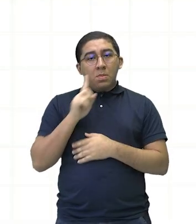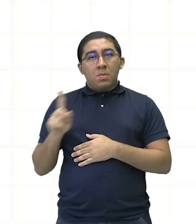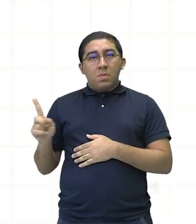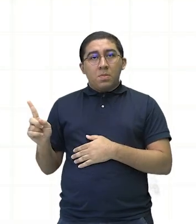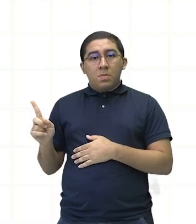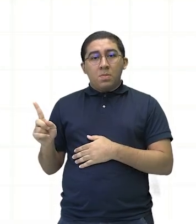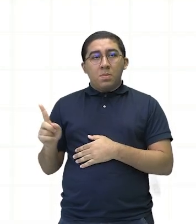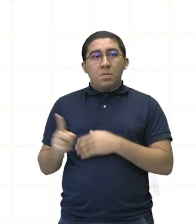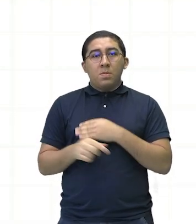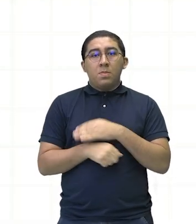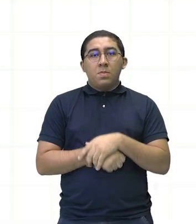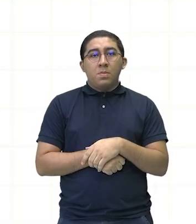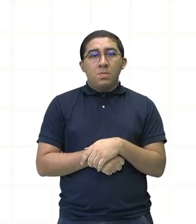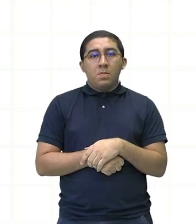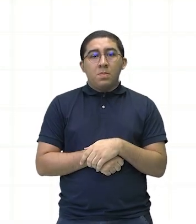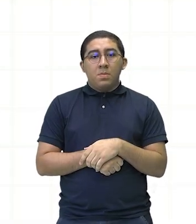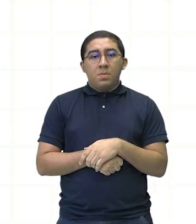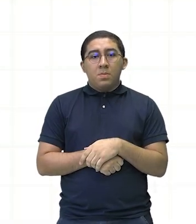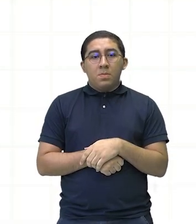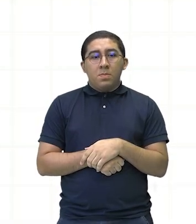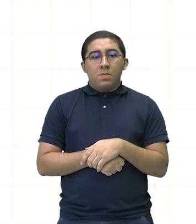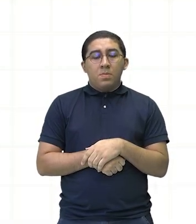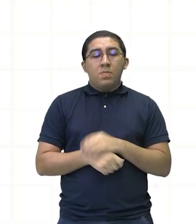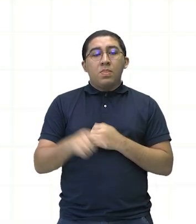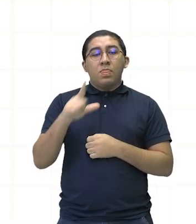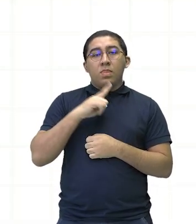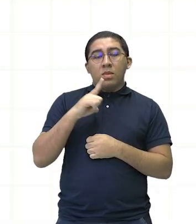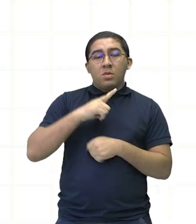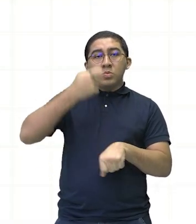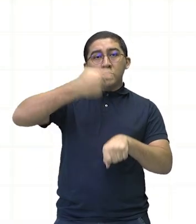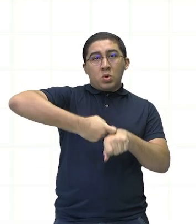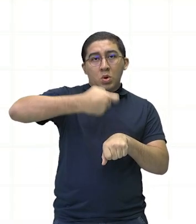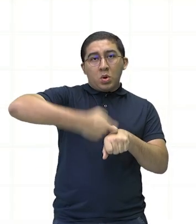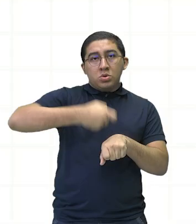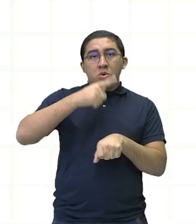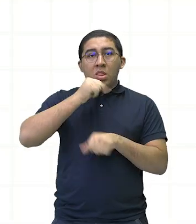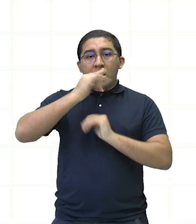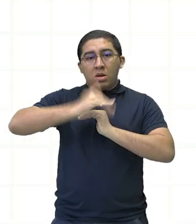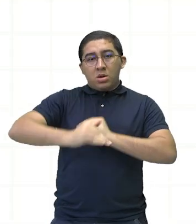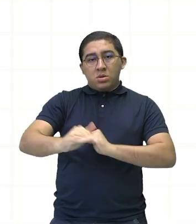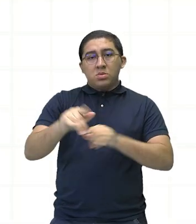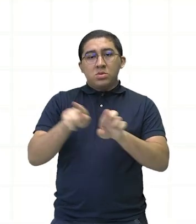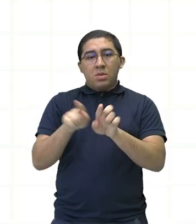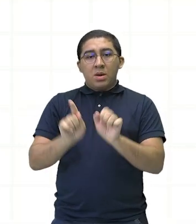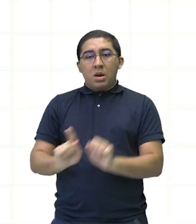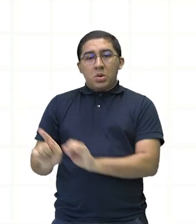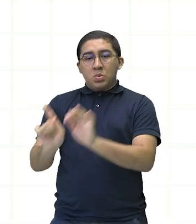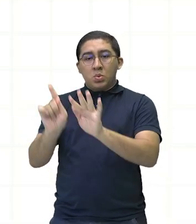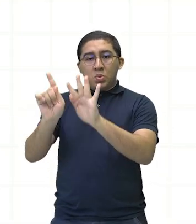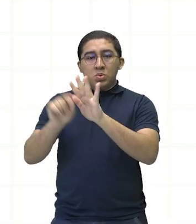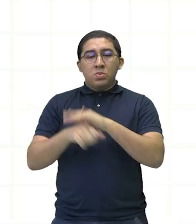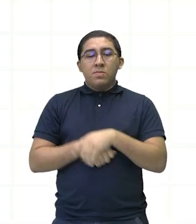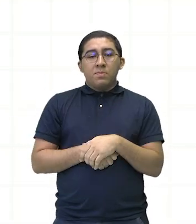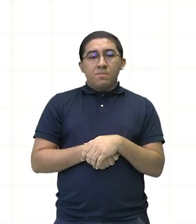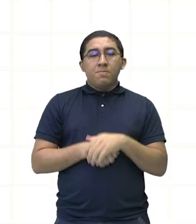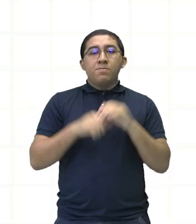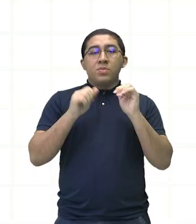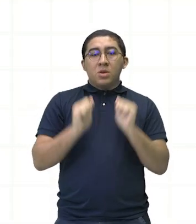físicas. Bom, existe o estado sólido, líquido e gasoso. E a matéria